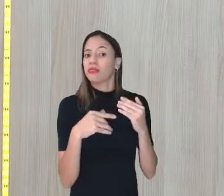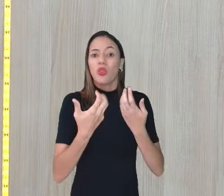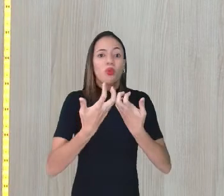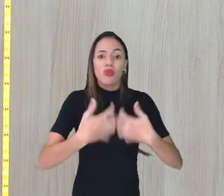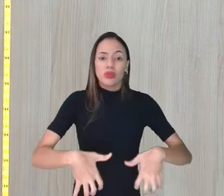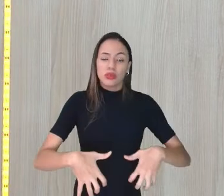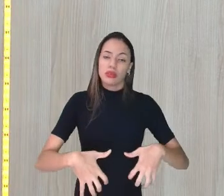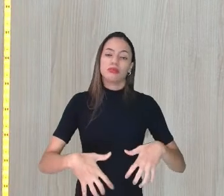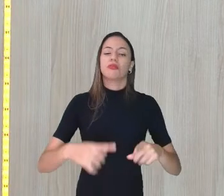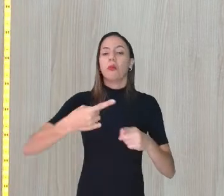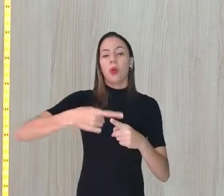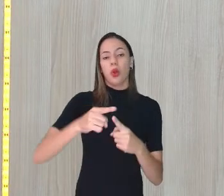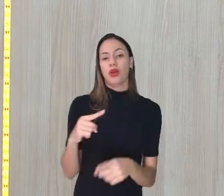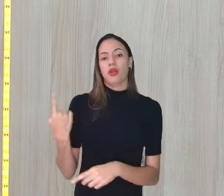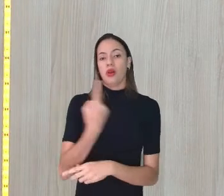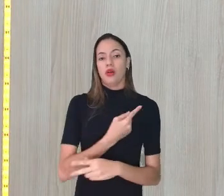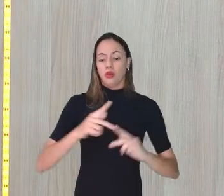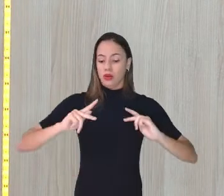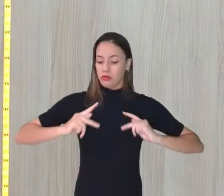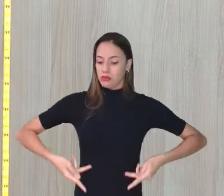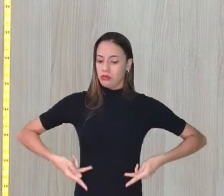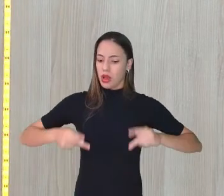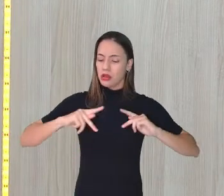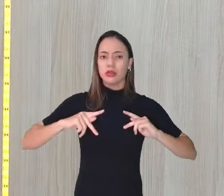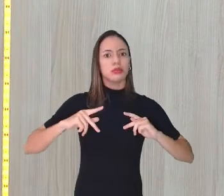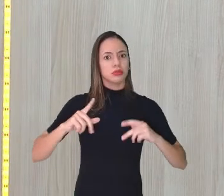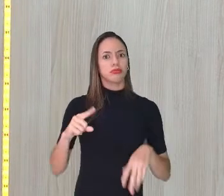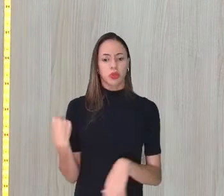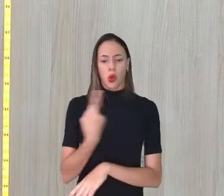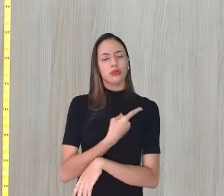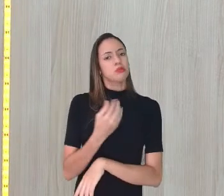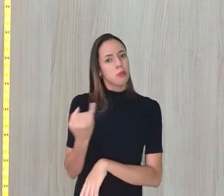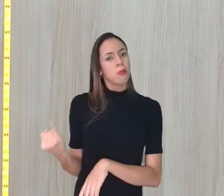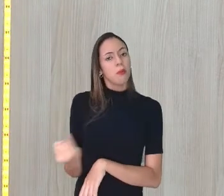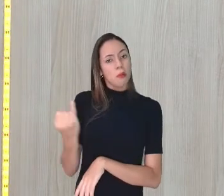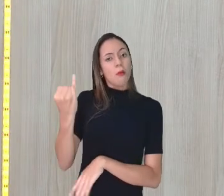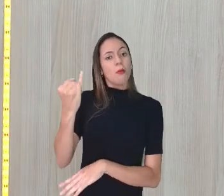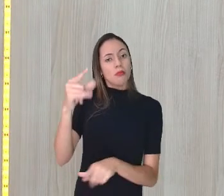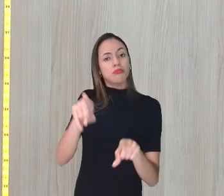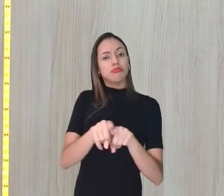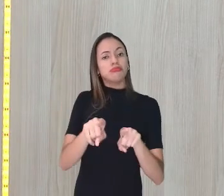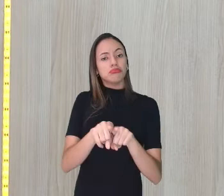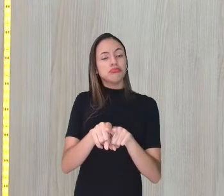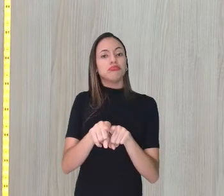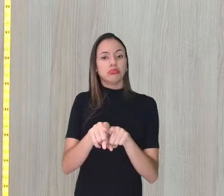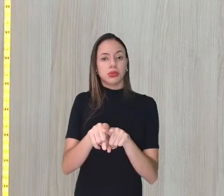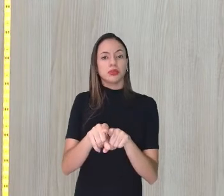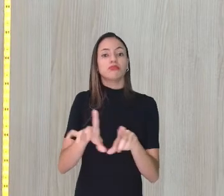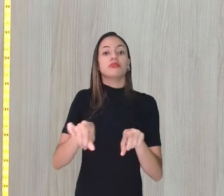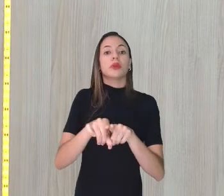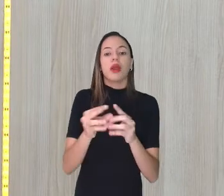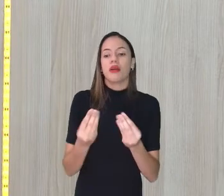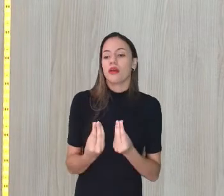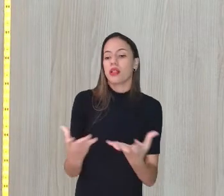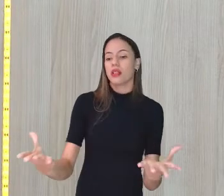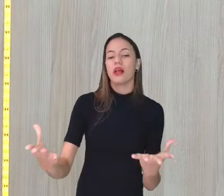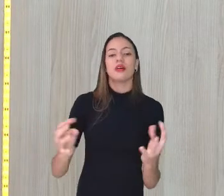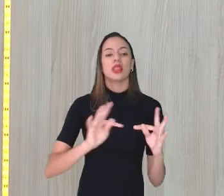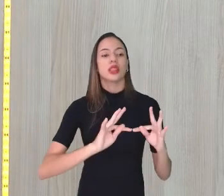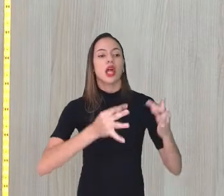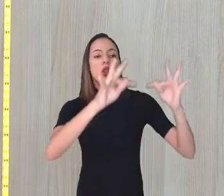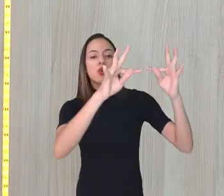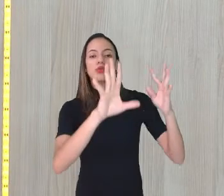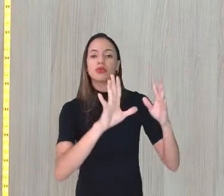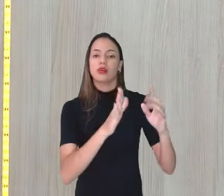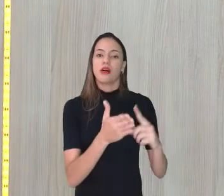nós somos seres preciosos e importantes, né? Trazemos muitas ferramentas, tecnologias